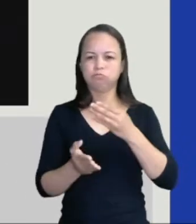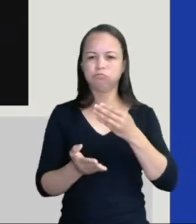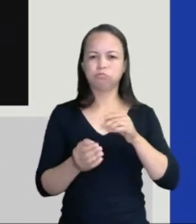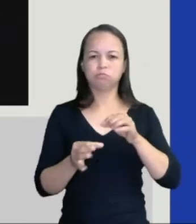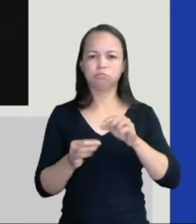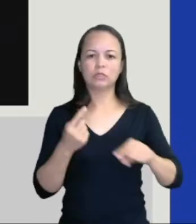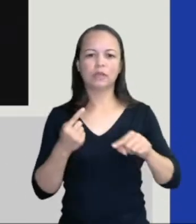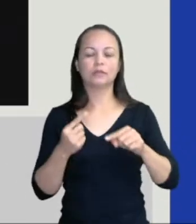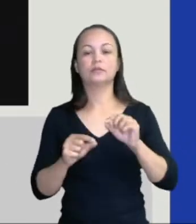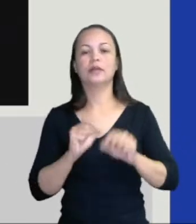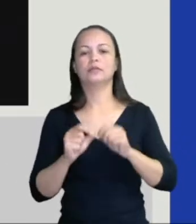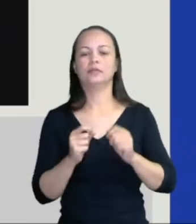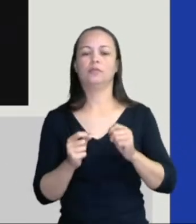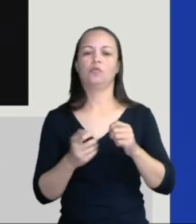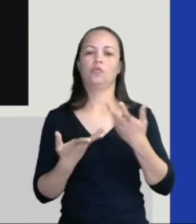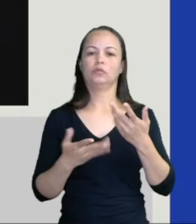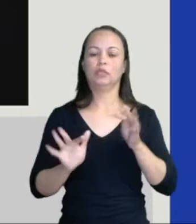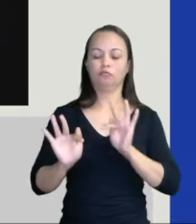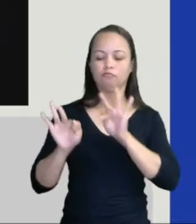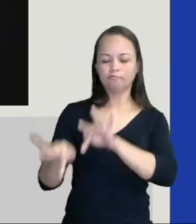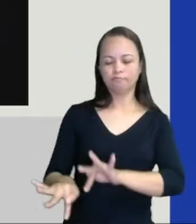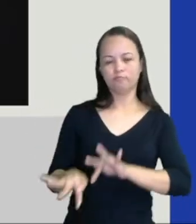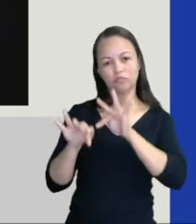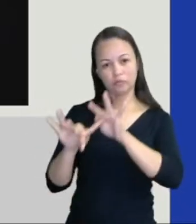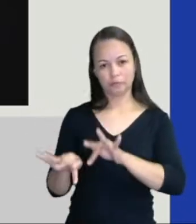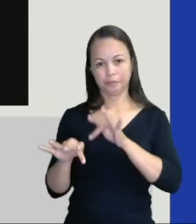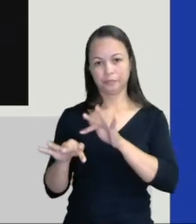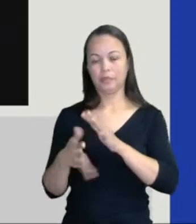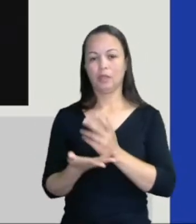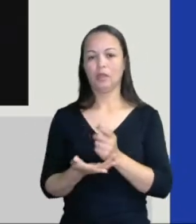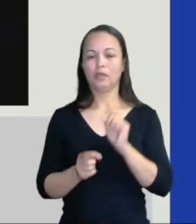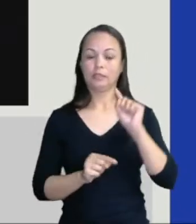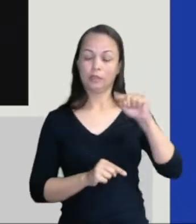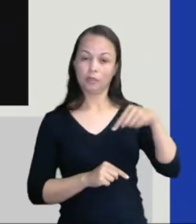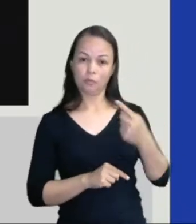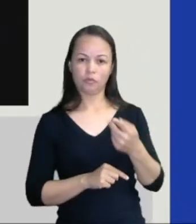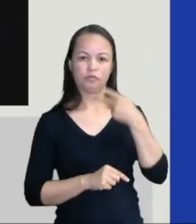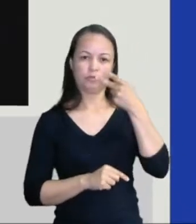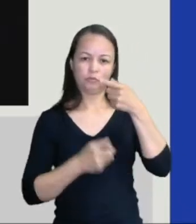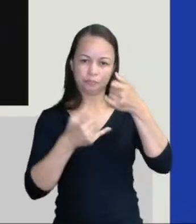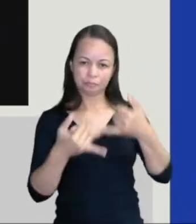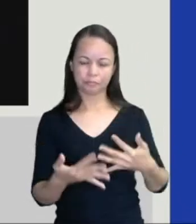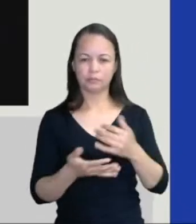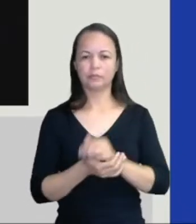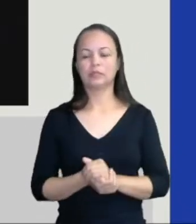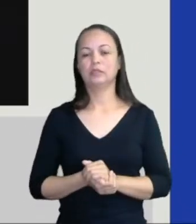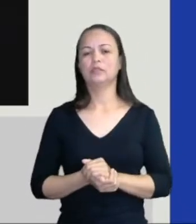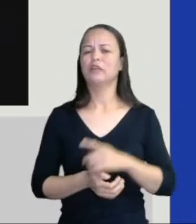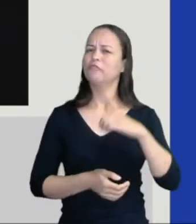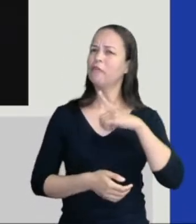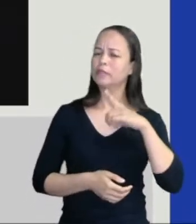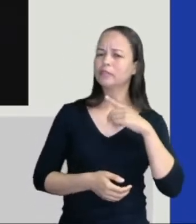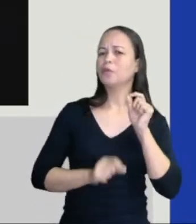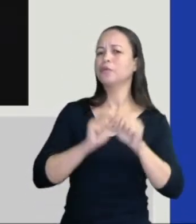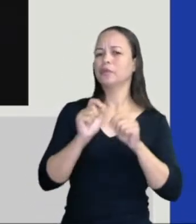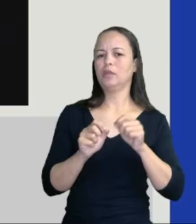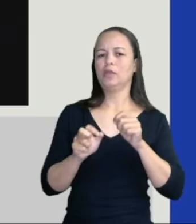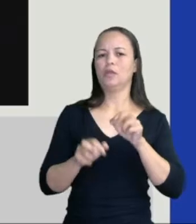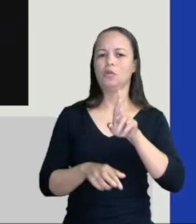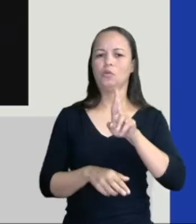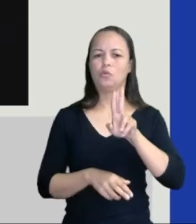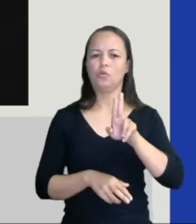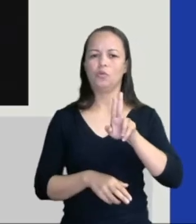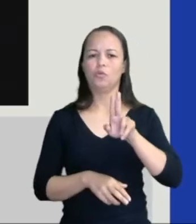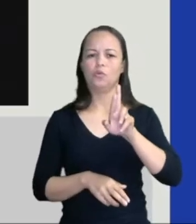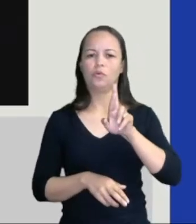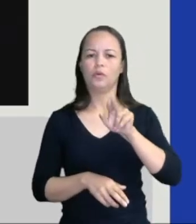descentralizada justamente por conta do feudalismo, vamos entender esse conceito de descentralização daqui a pouco, e vai haver uma ruralização da